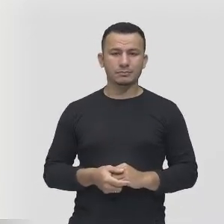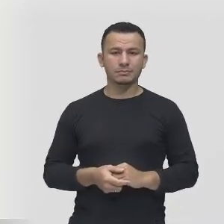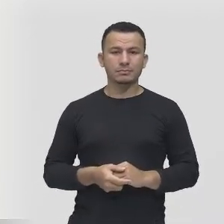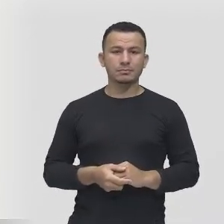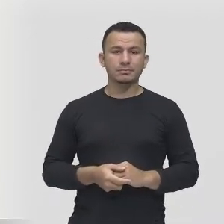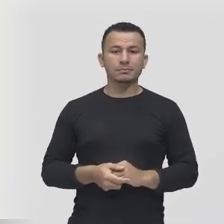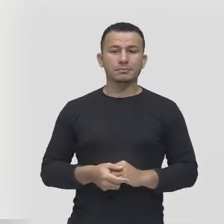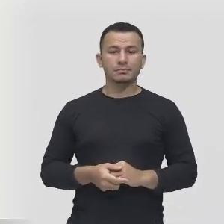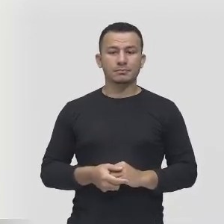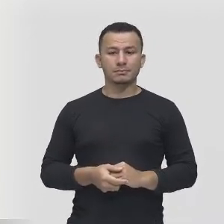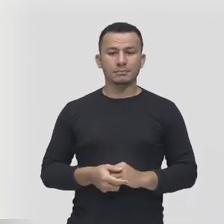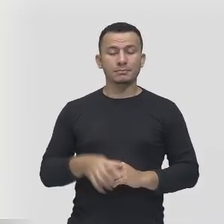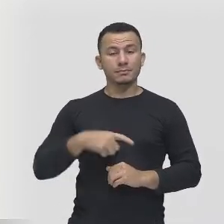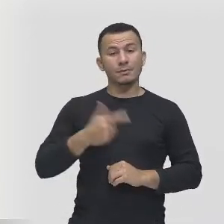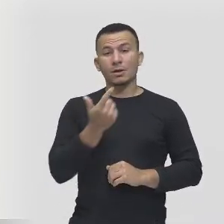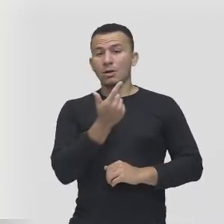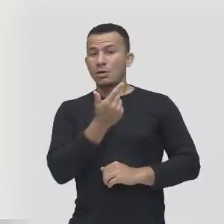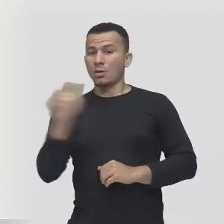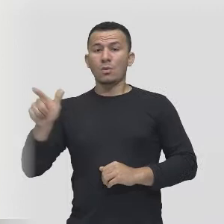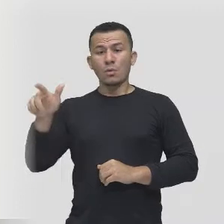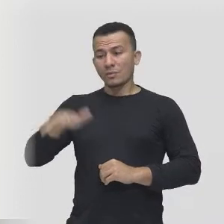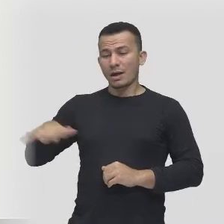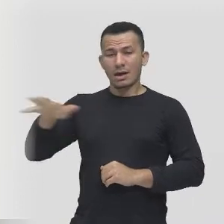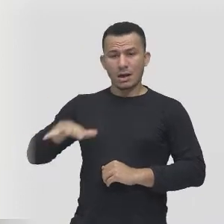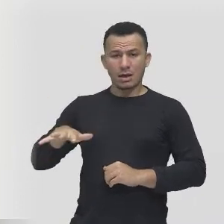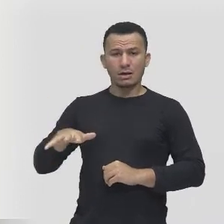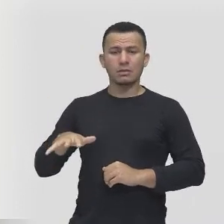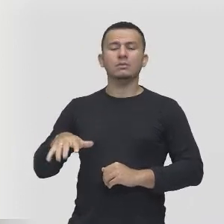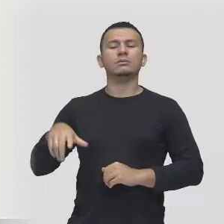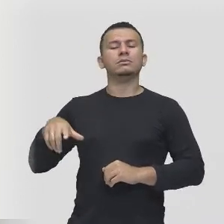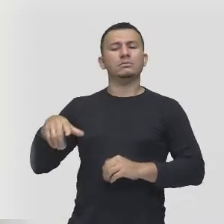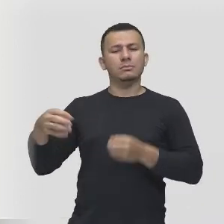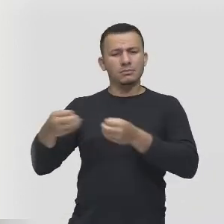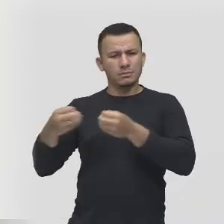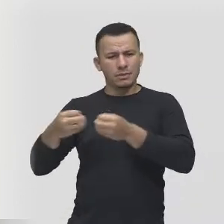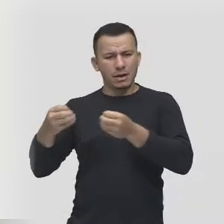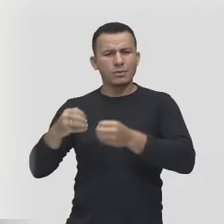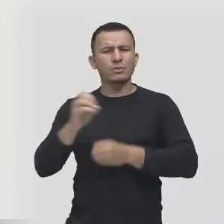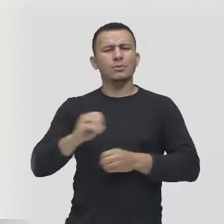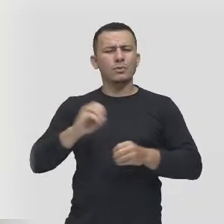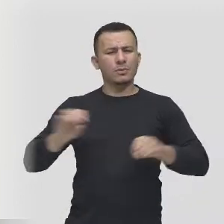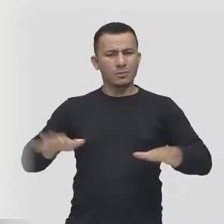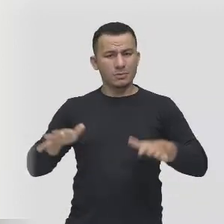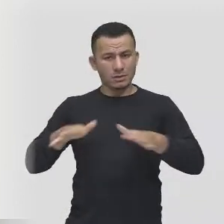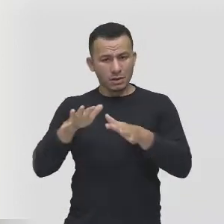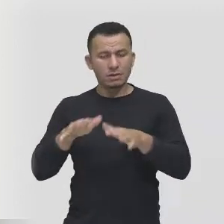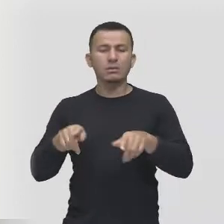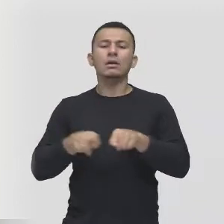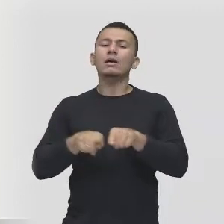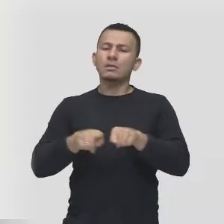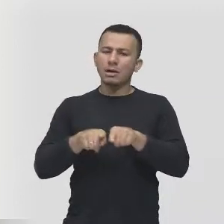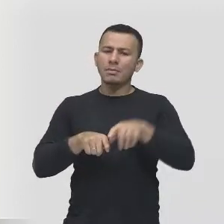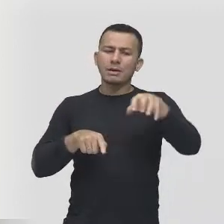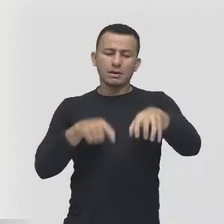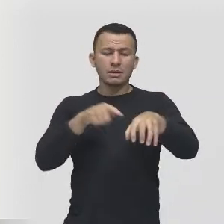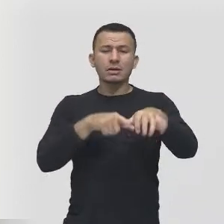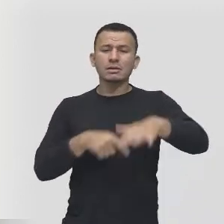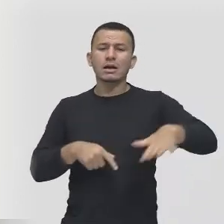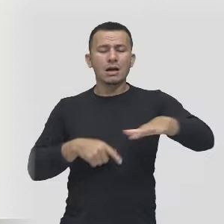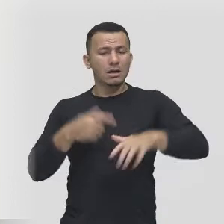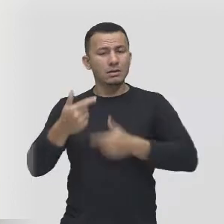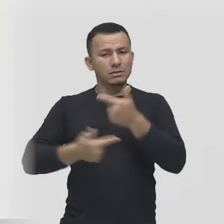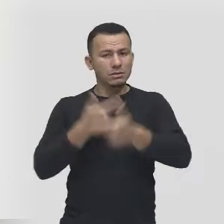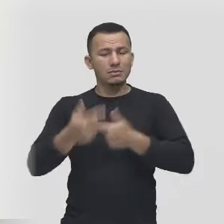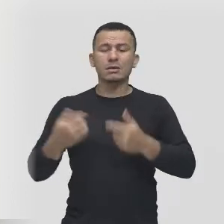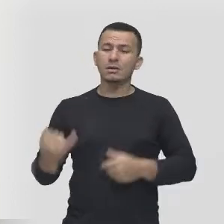outro lado aqui também, a área onde fica Vancouver, essa área mais próxima do Oceano Pacífico, também é uma área muito importante lá para eles,